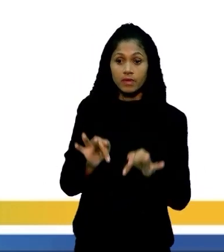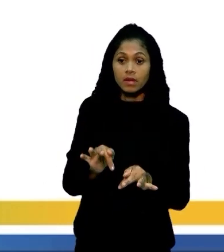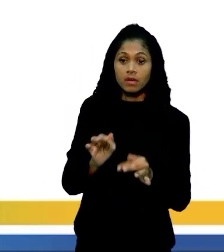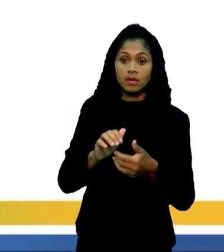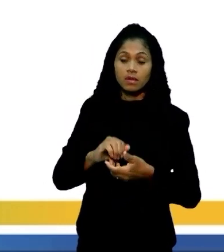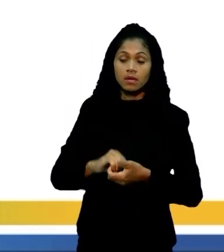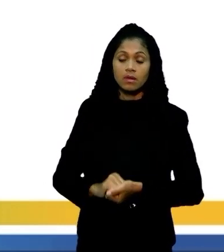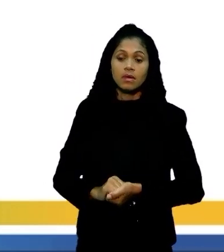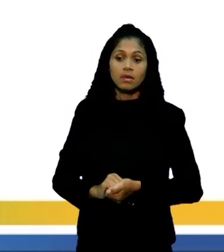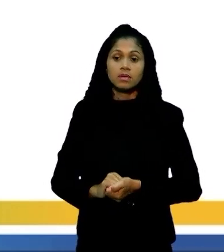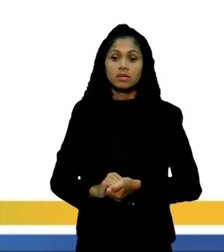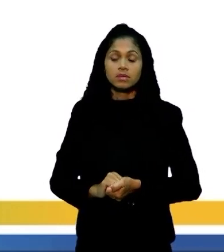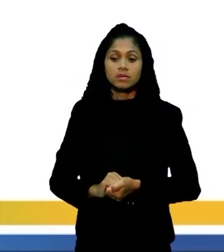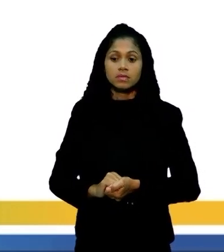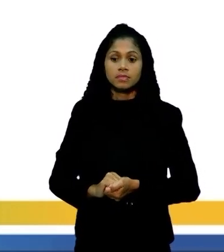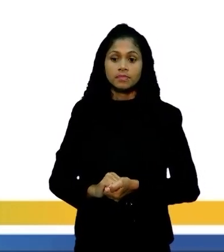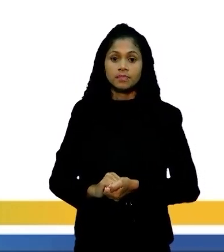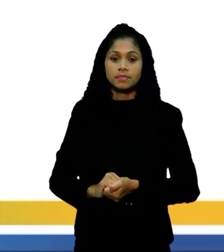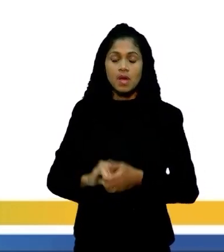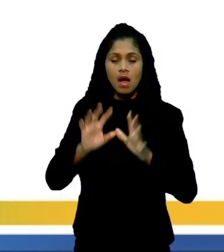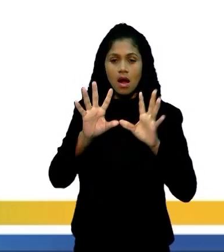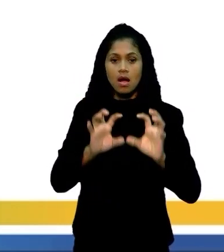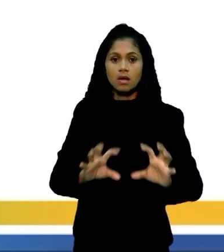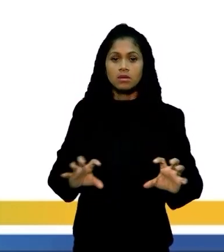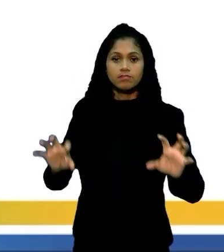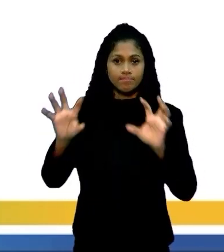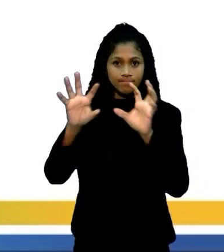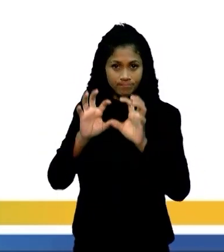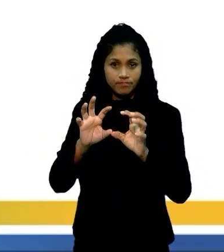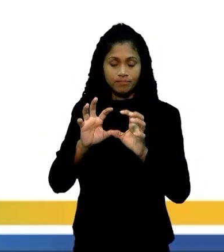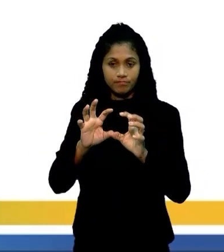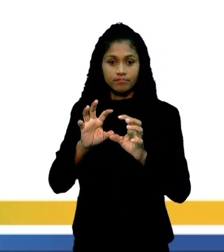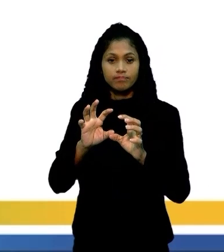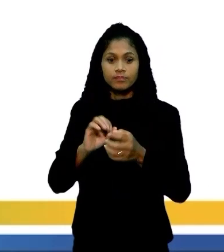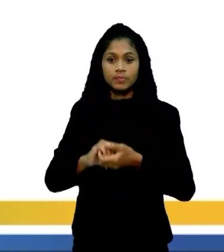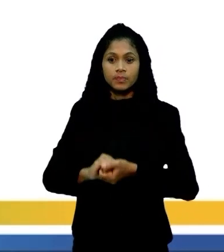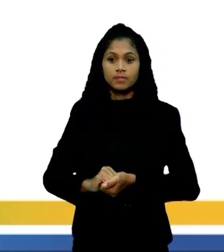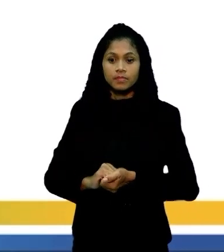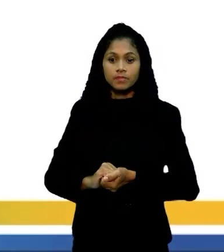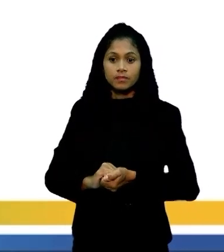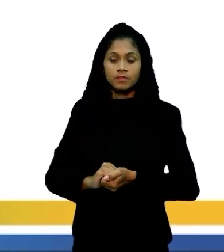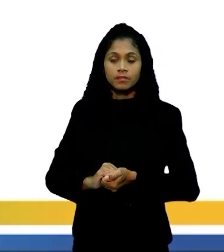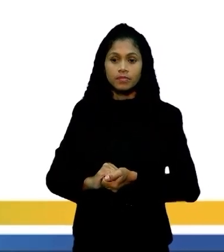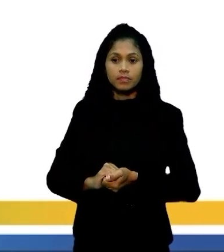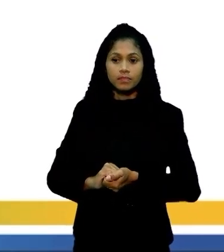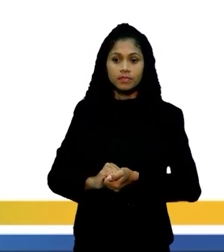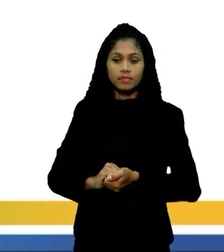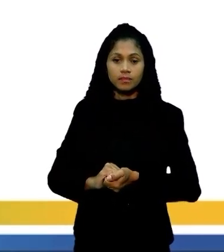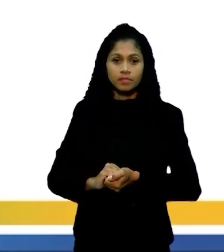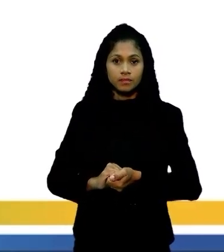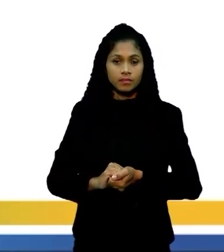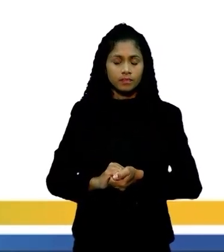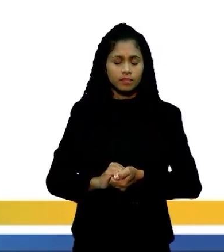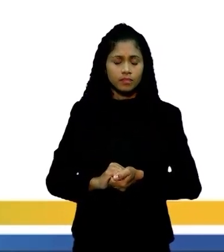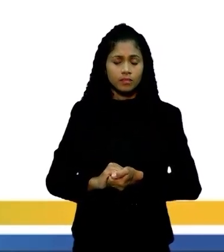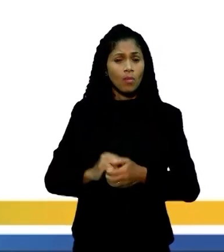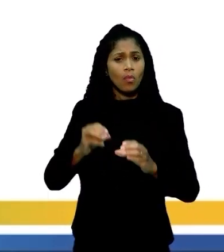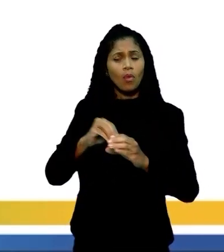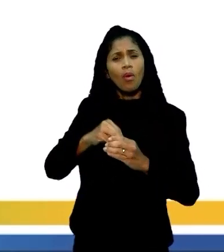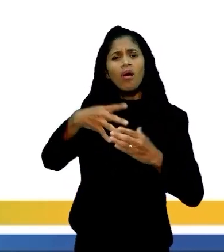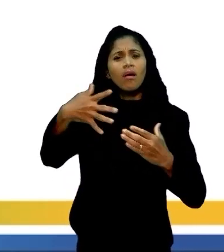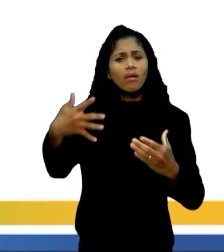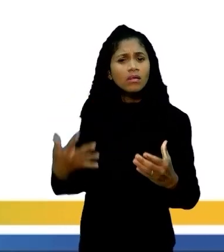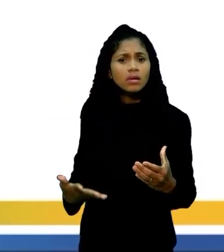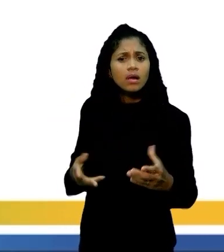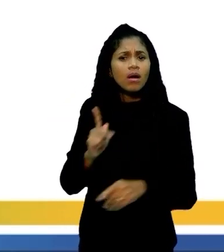grupos com os gases nobres, que é o que está aí sendo ilustrado em vermelho. Quais as